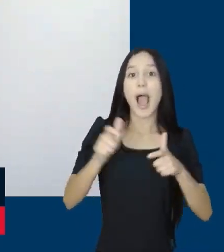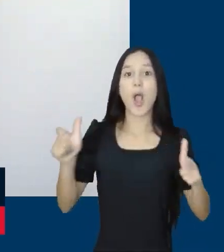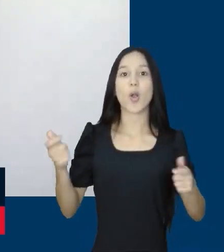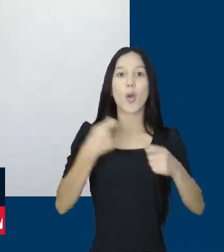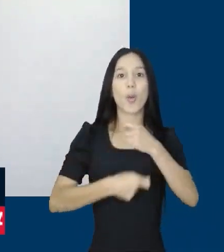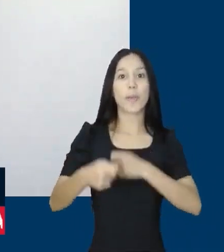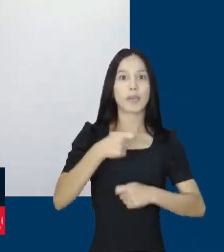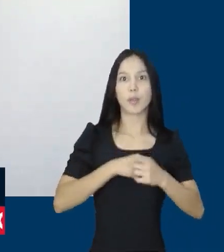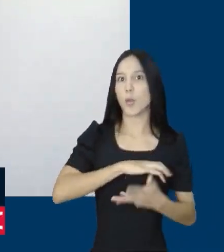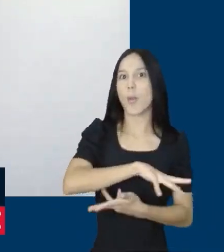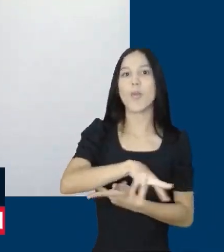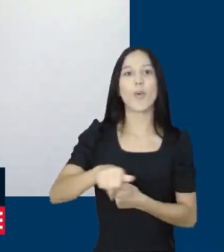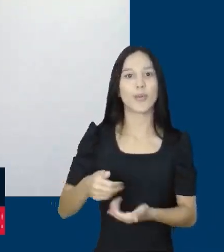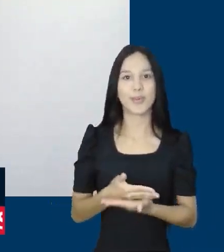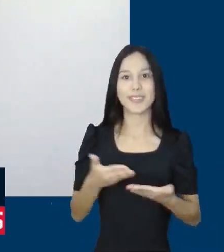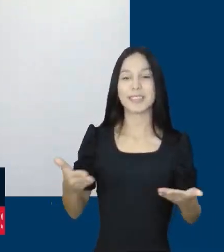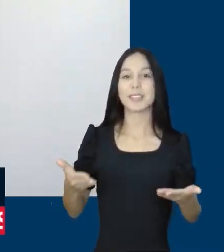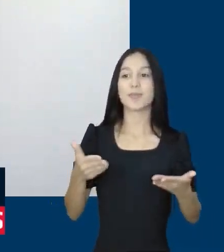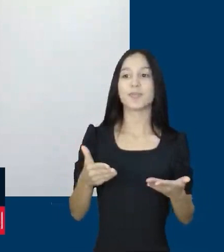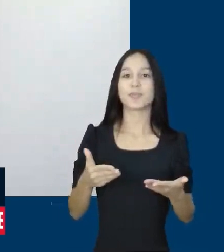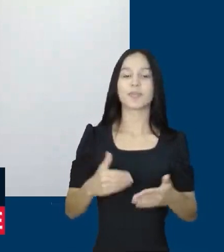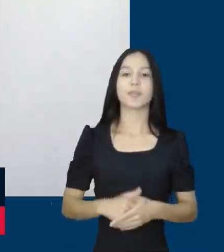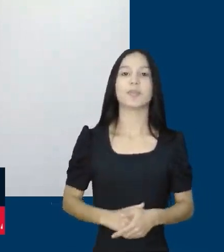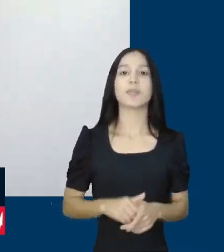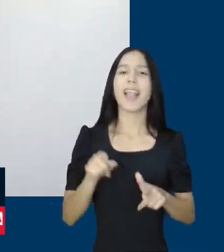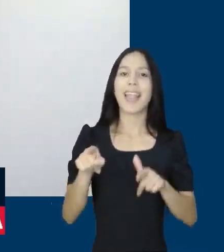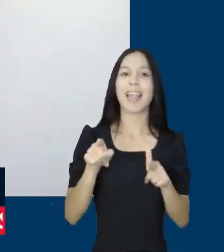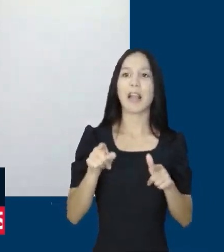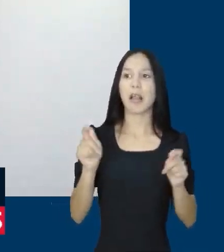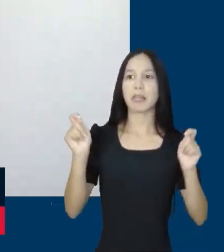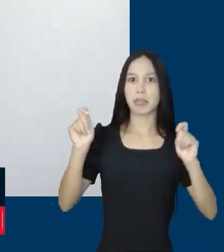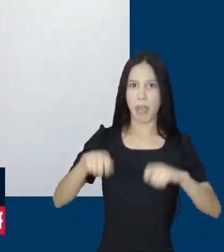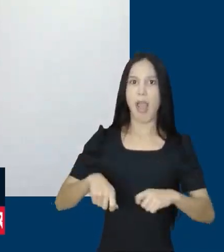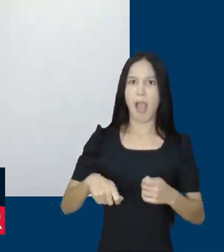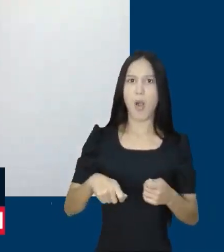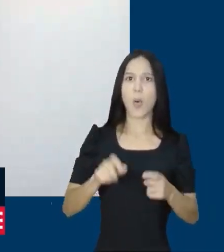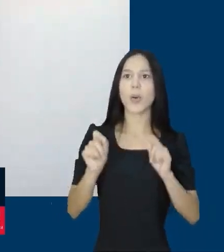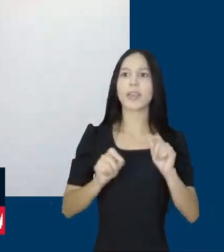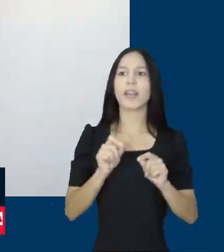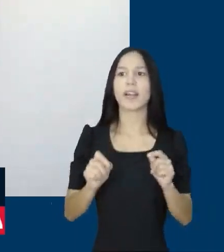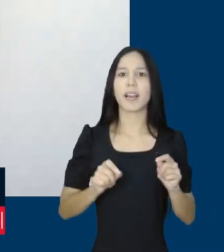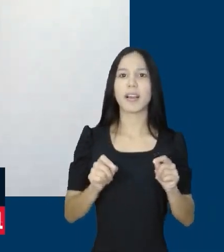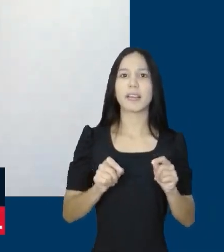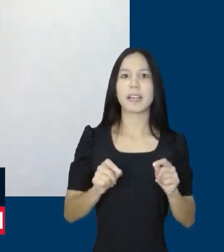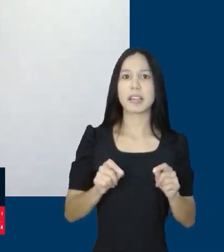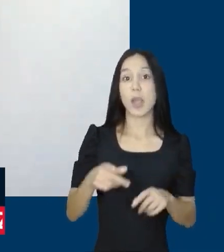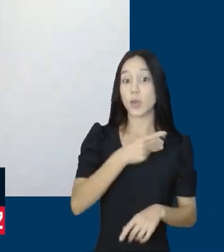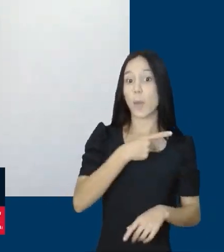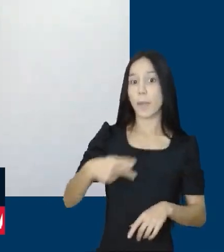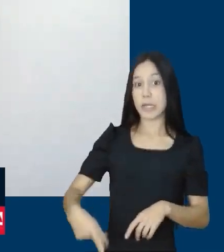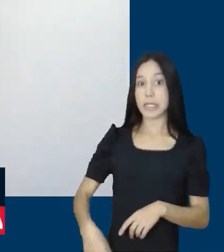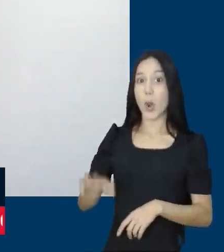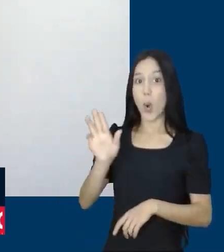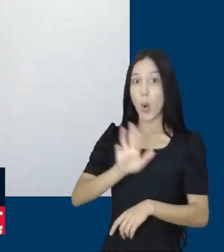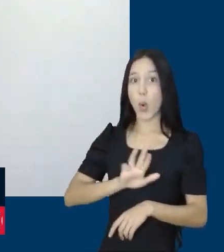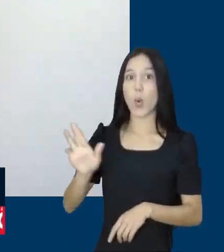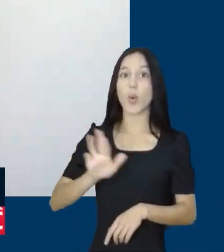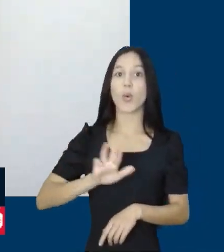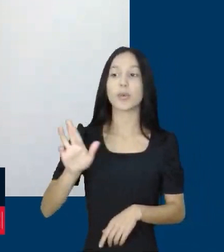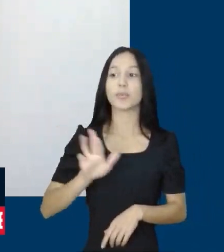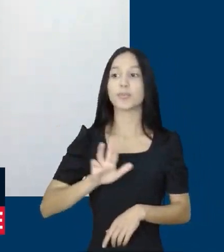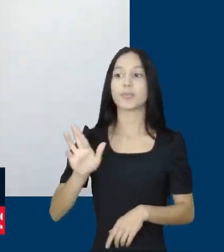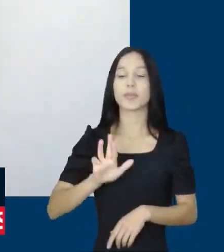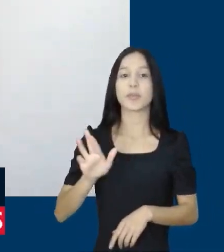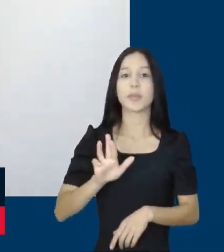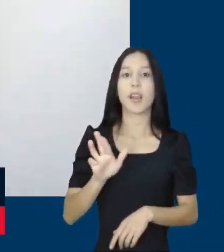do planeta. Em síntese, isso vai permitir, na figura do presidente Lula,